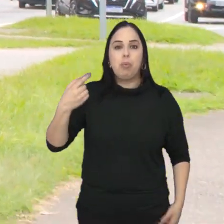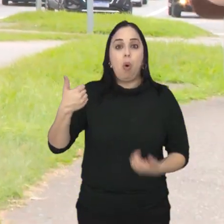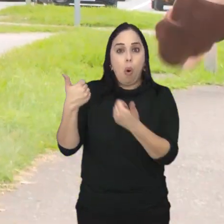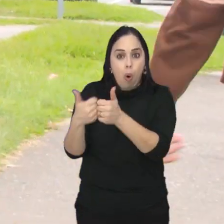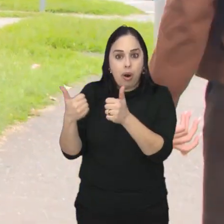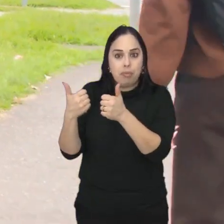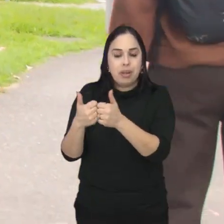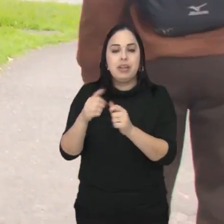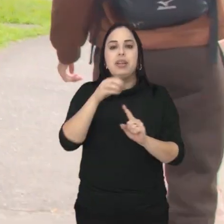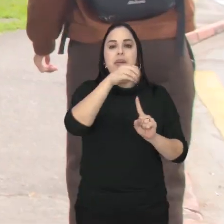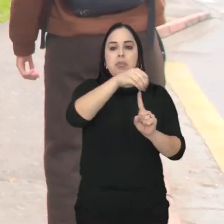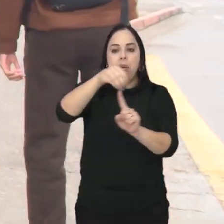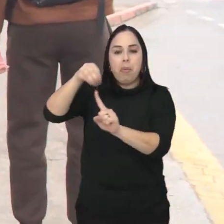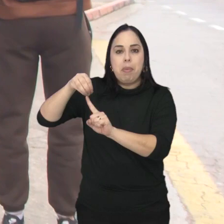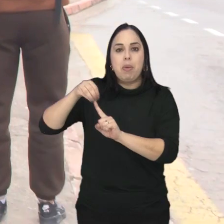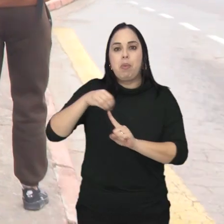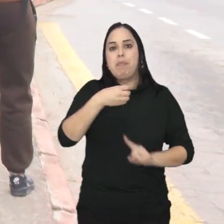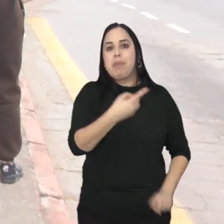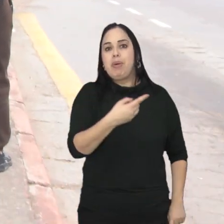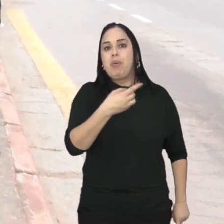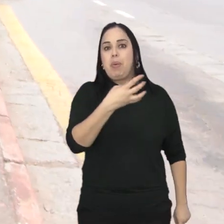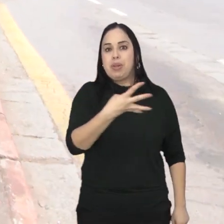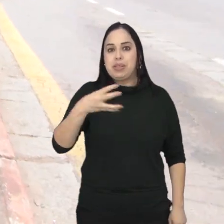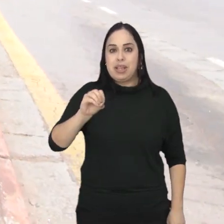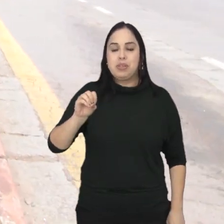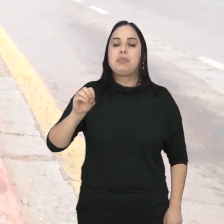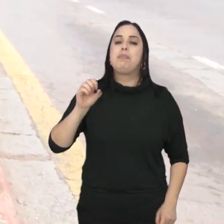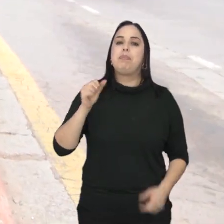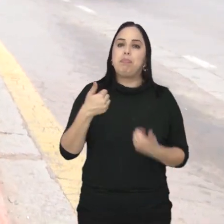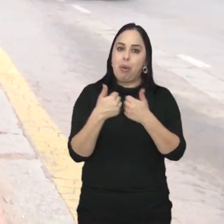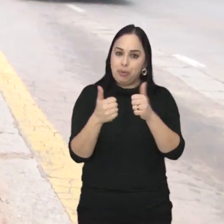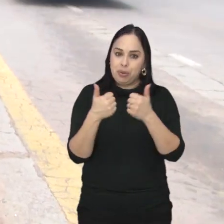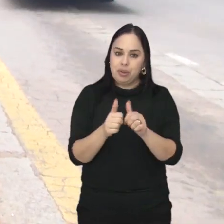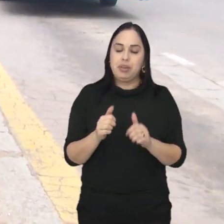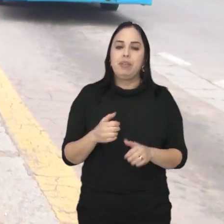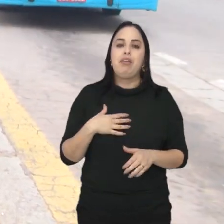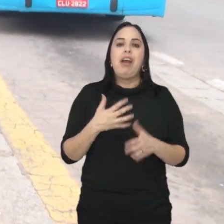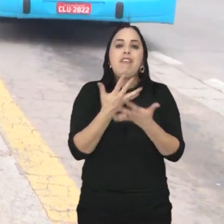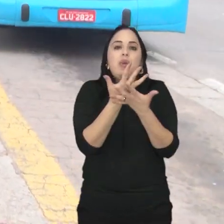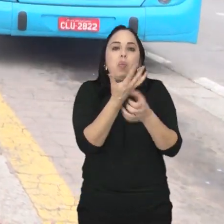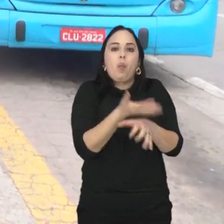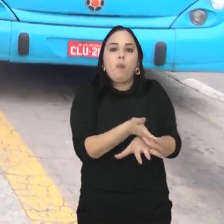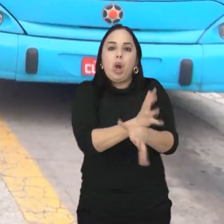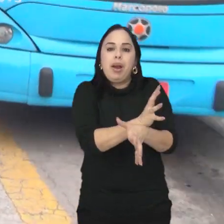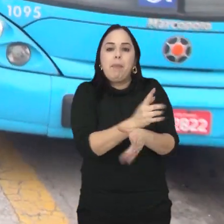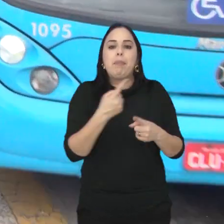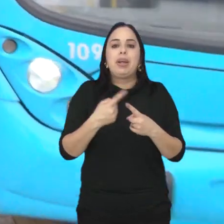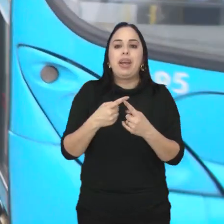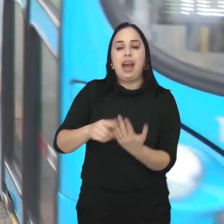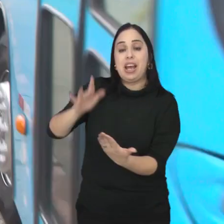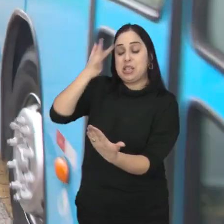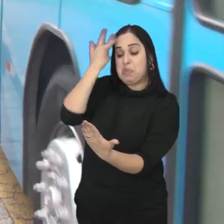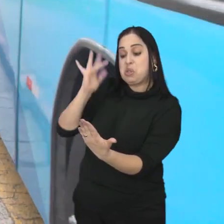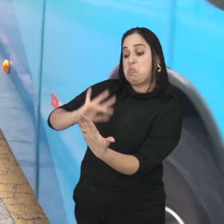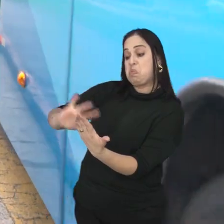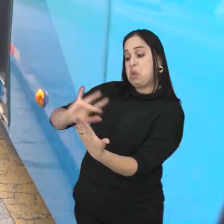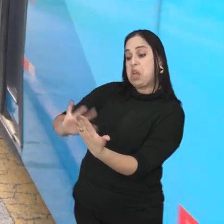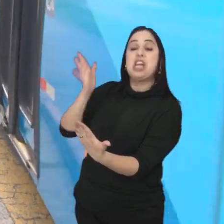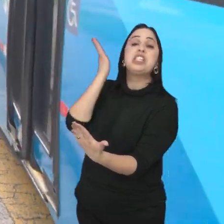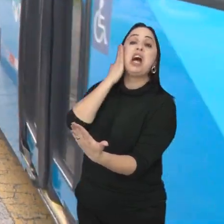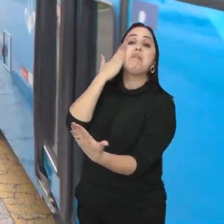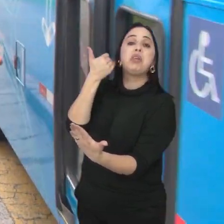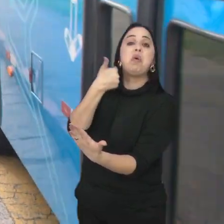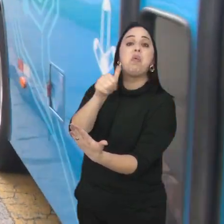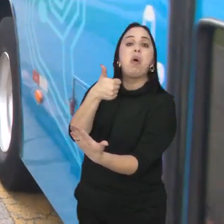de 2.400 pontos de ônibus, que devem ficar mais vazios, porque com o celular na mão, as pessoas já sabem que